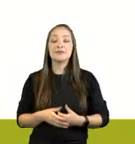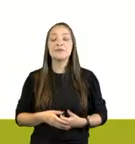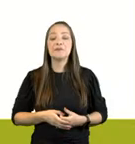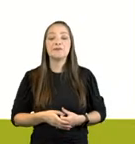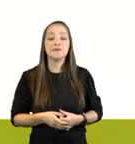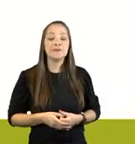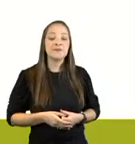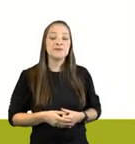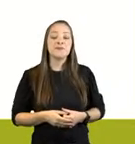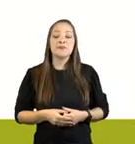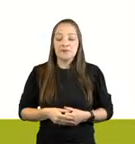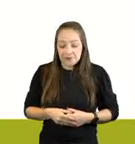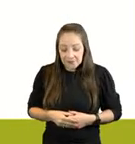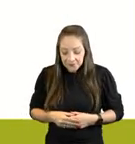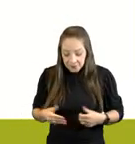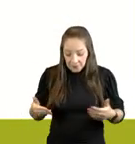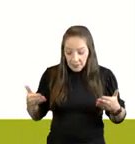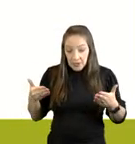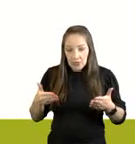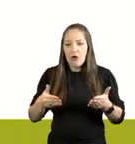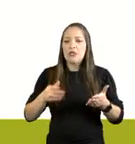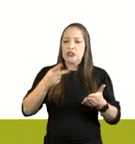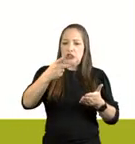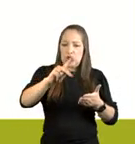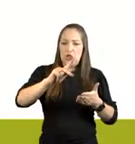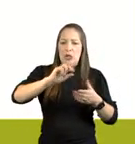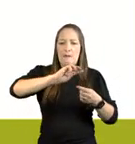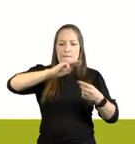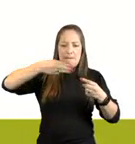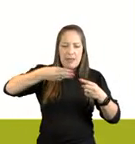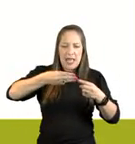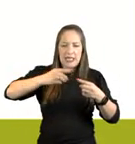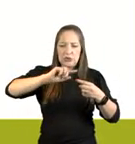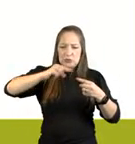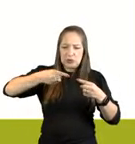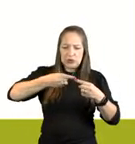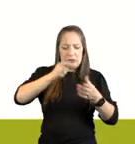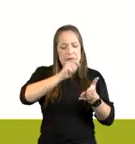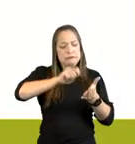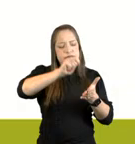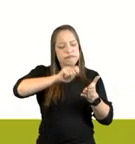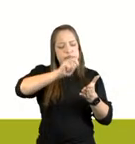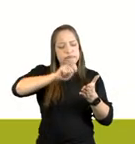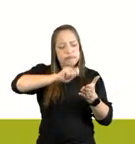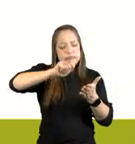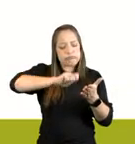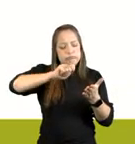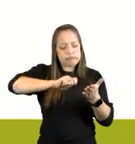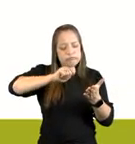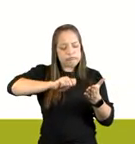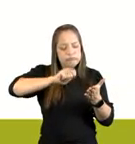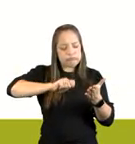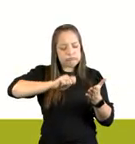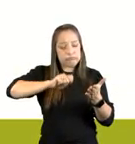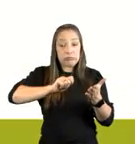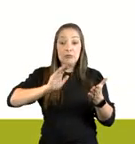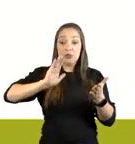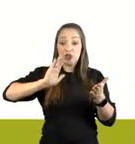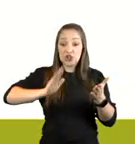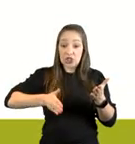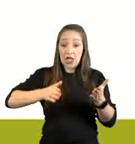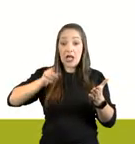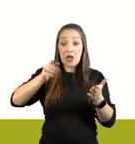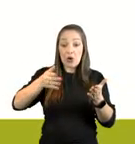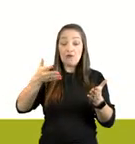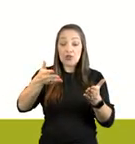Vamos lá. Depois de você traçar suas metas, você tem que fazer uma verificação. Como que a gente faz uma verificação? Todo